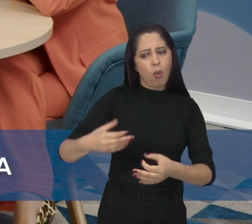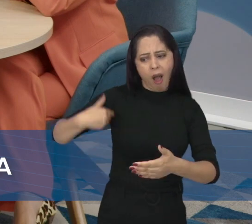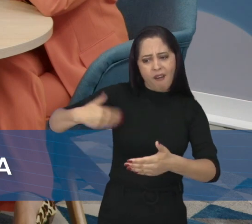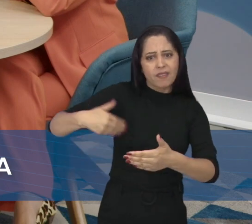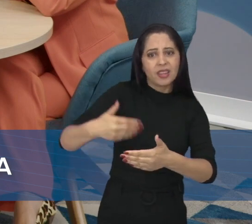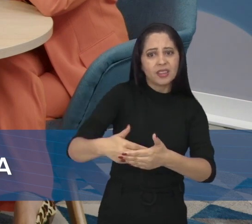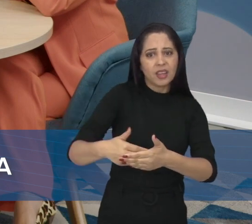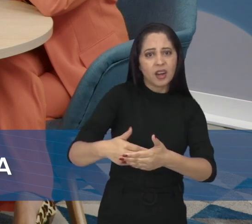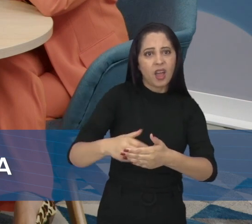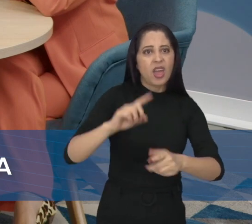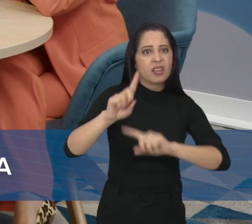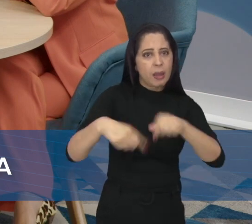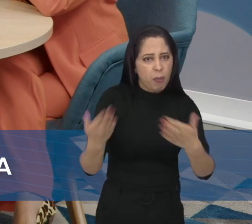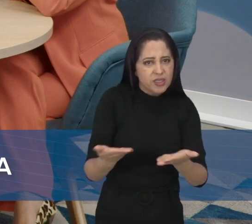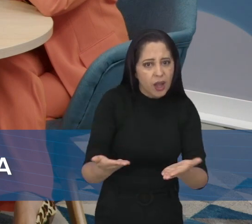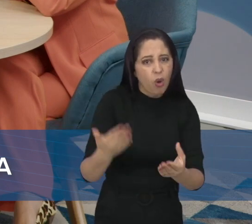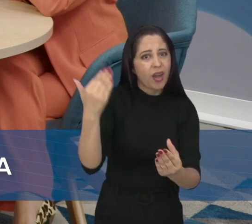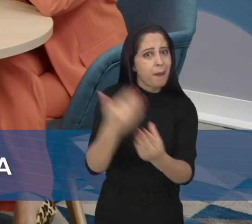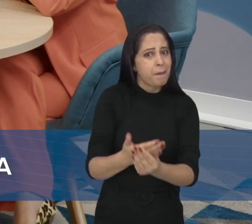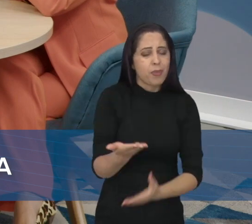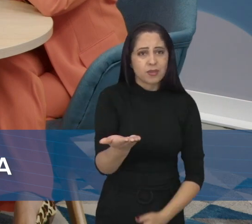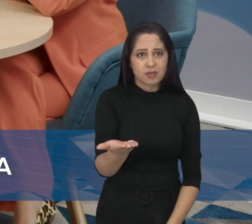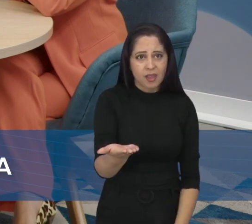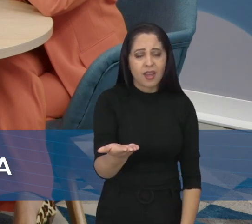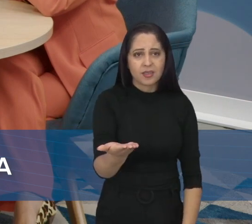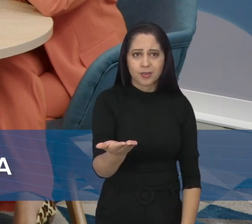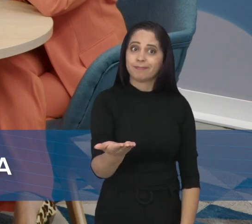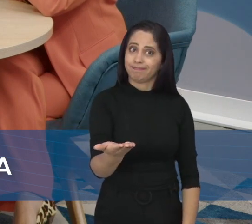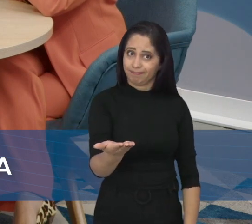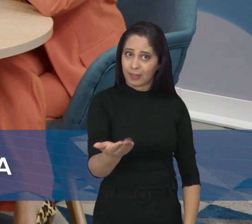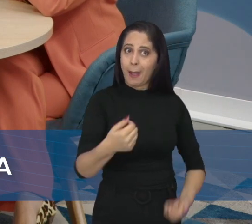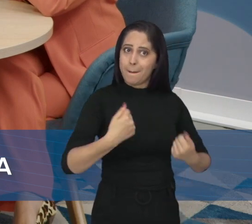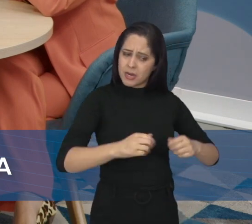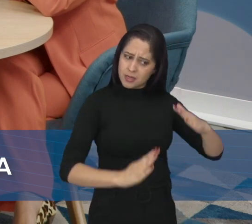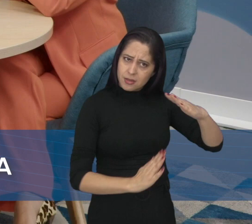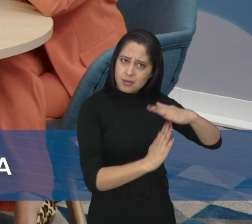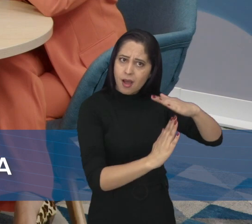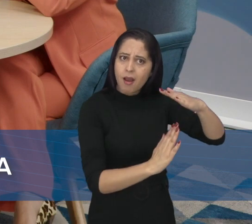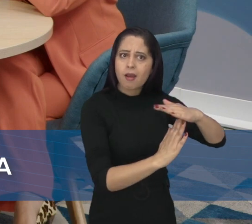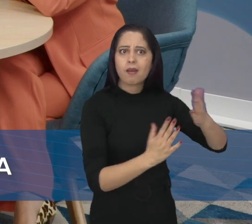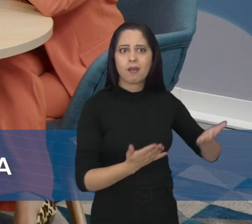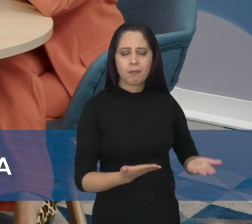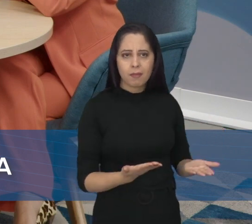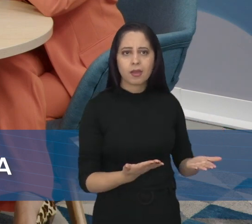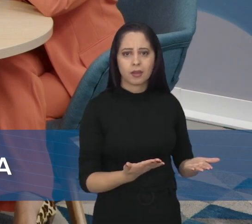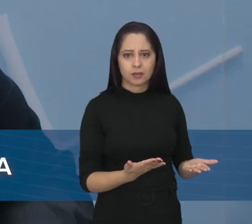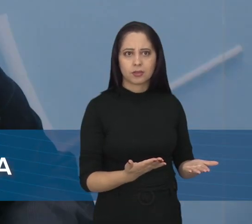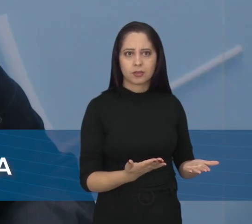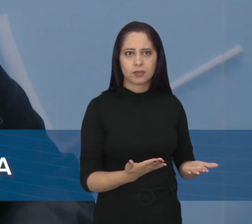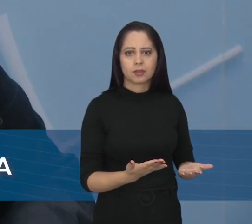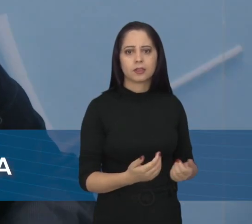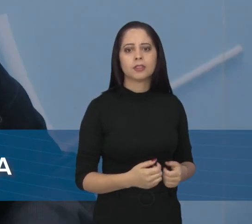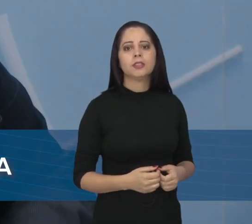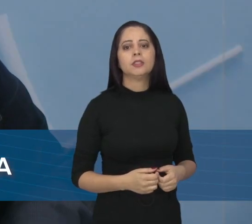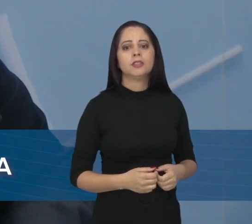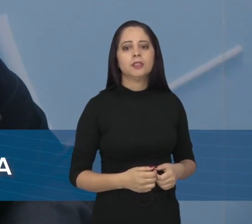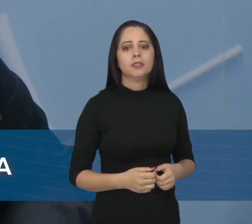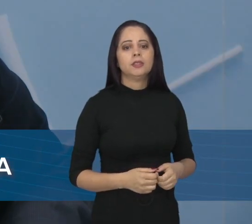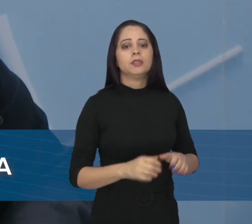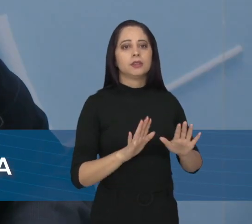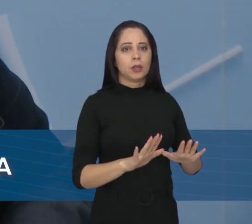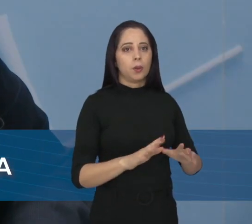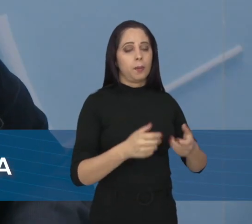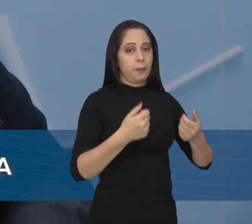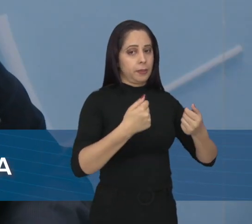réus. Então, existe o limite, e é justamente dentro daquilo que nós estamos falando antes,